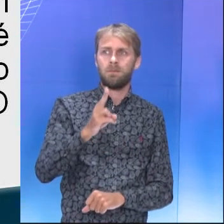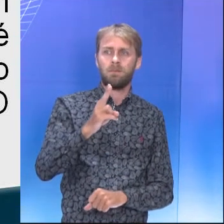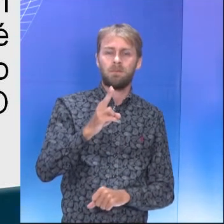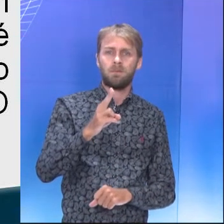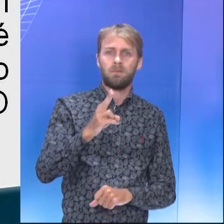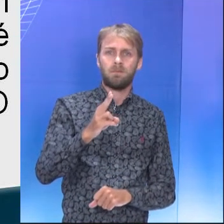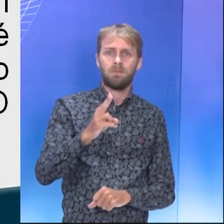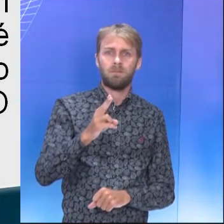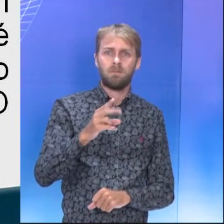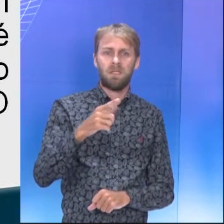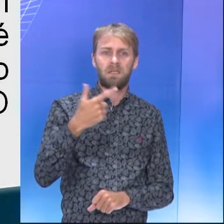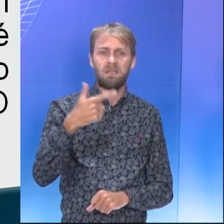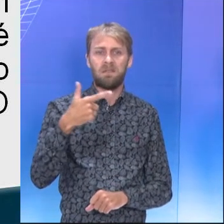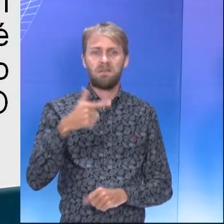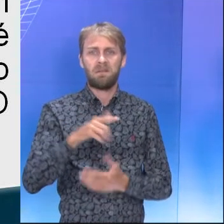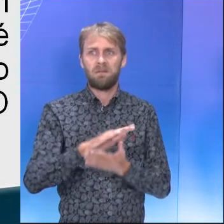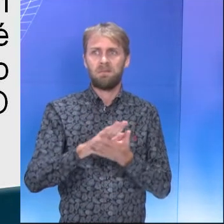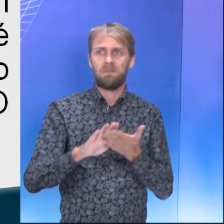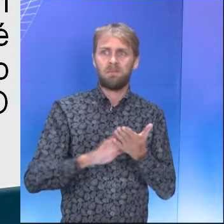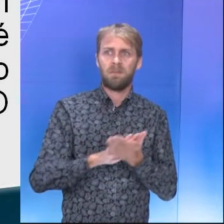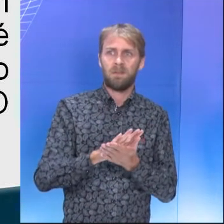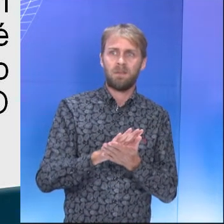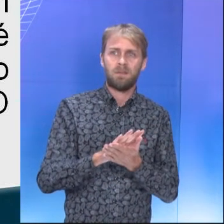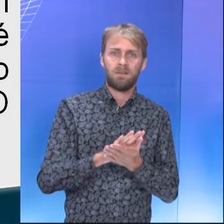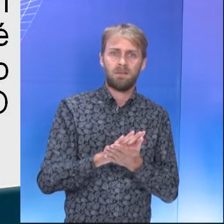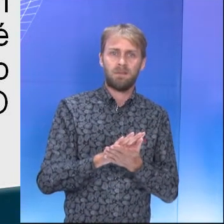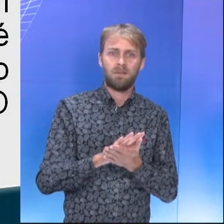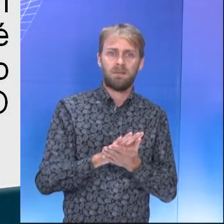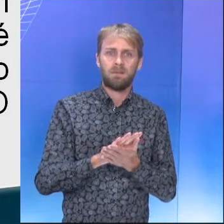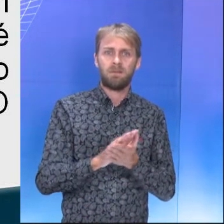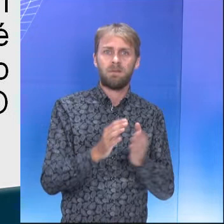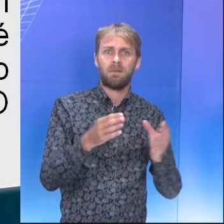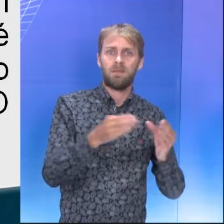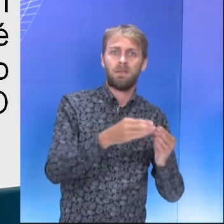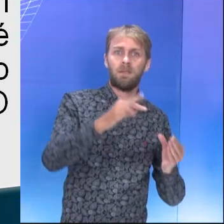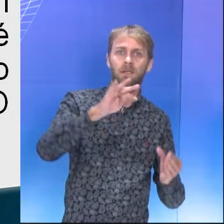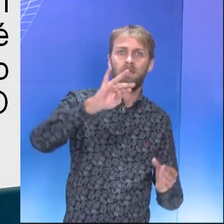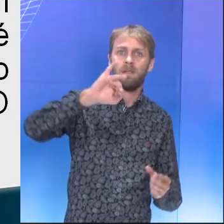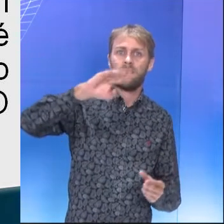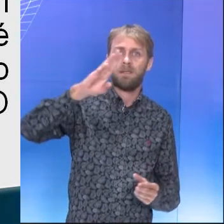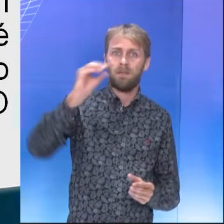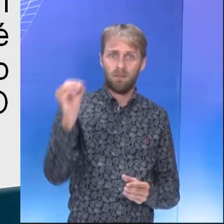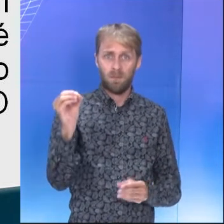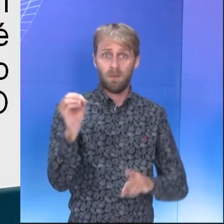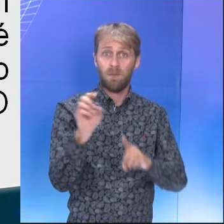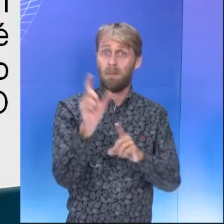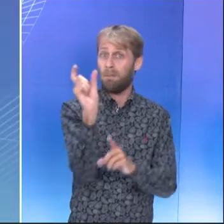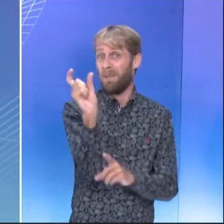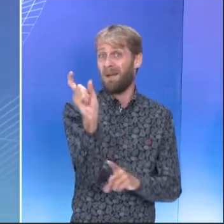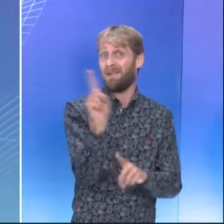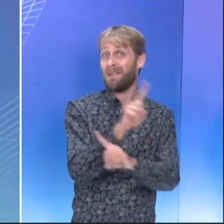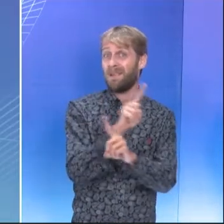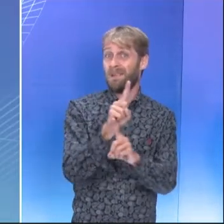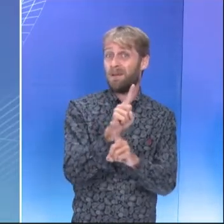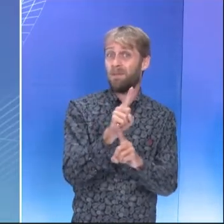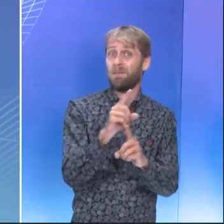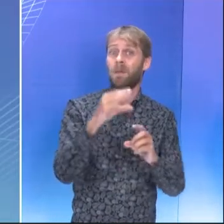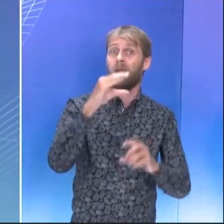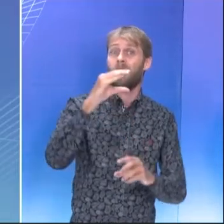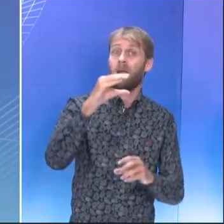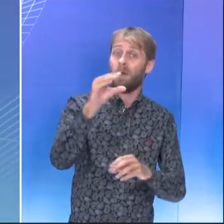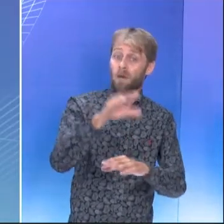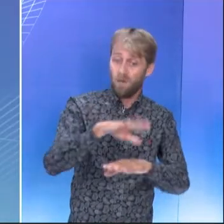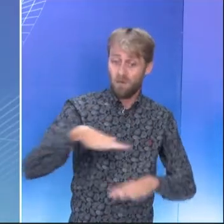já nem se fala mais, nem se chama mais em tribo. Se fala muito, hoje, na verdade, o termo correto é se falar em comunidades,